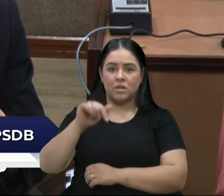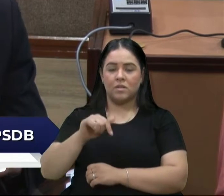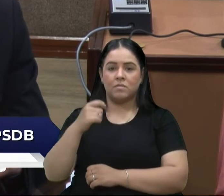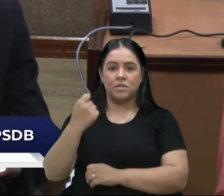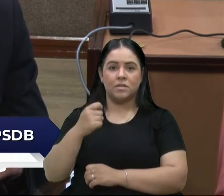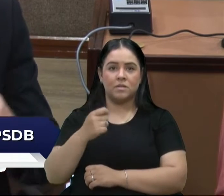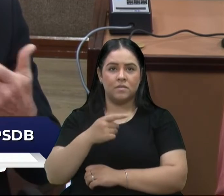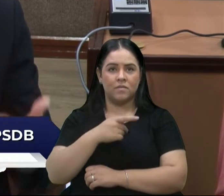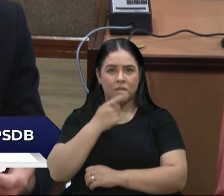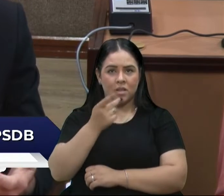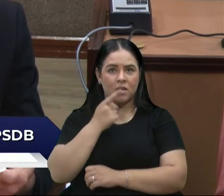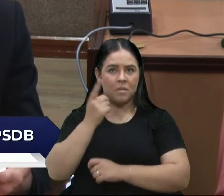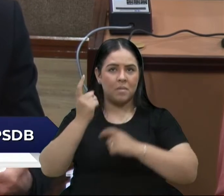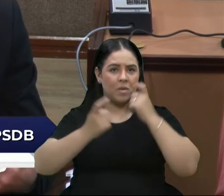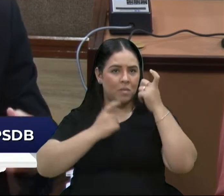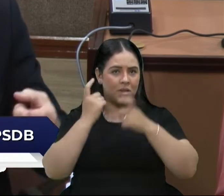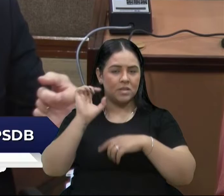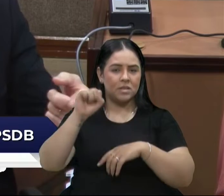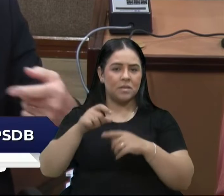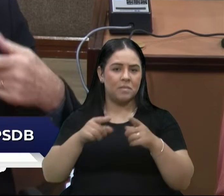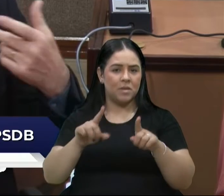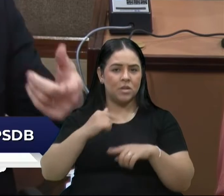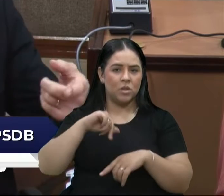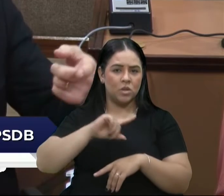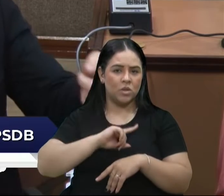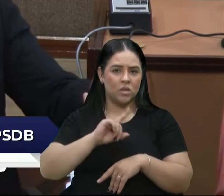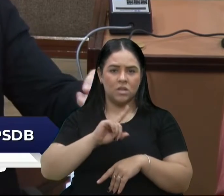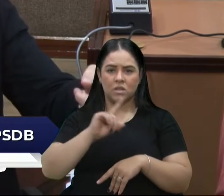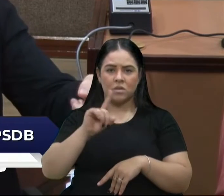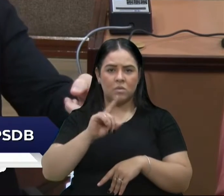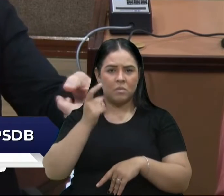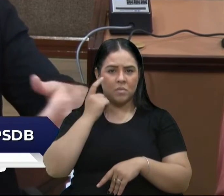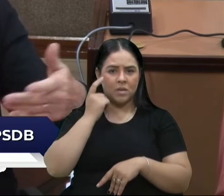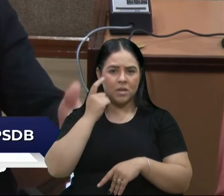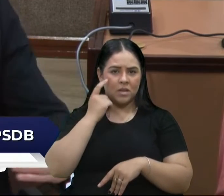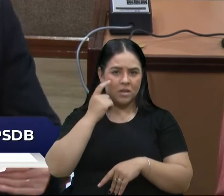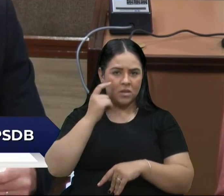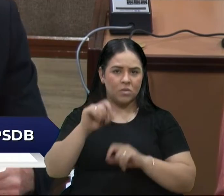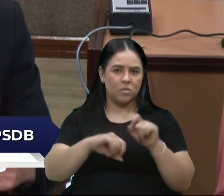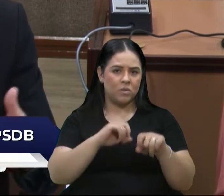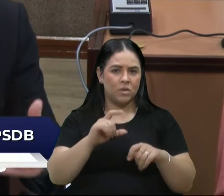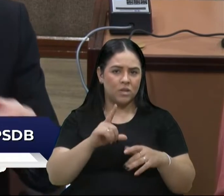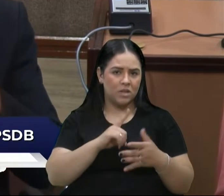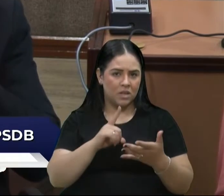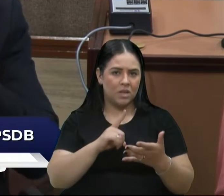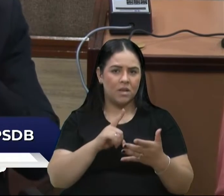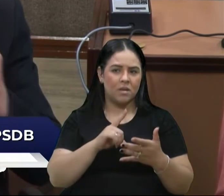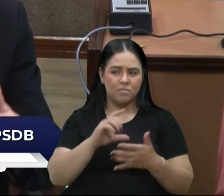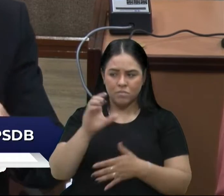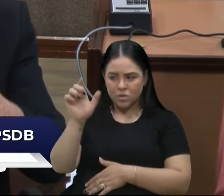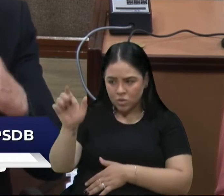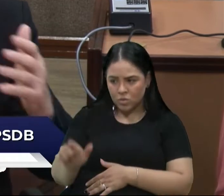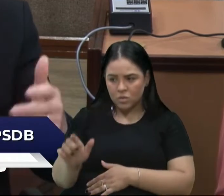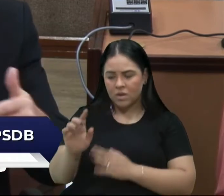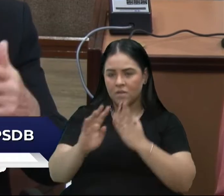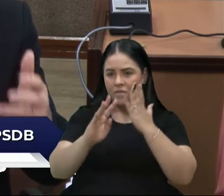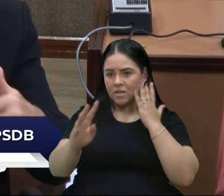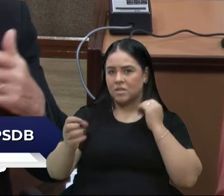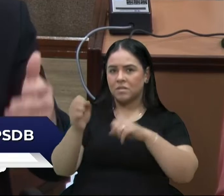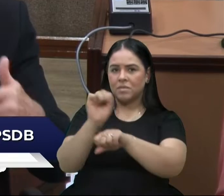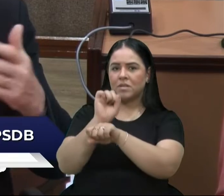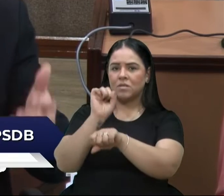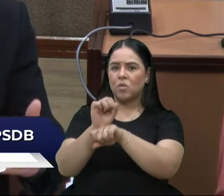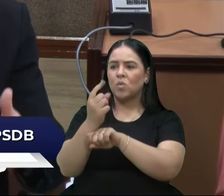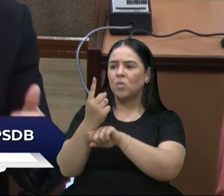certa preocupação, sim, mas a gente não se coloca muitas vezes na posição do paciente que está na fila de espera aí há um